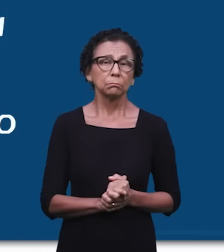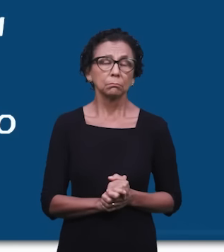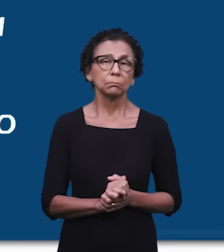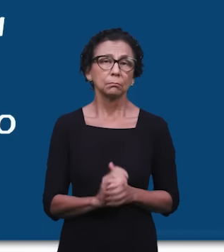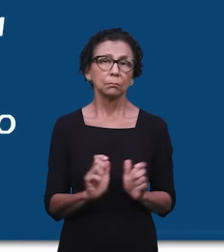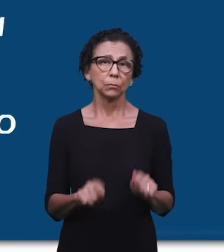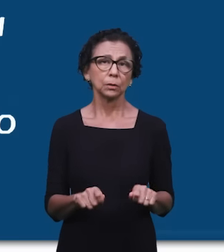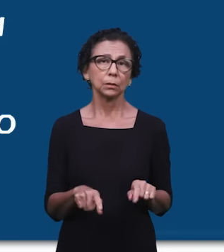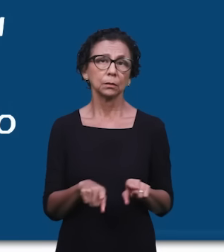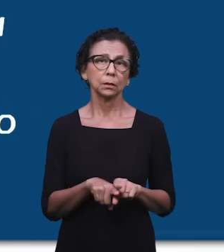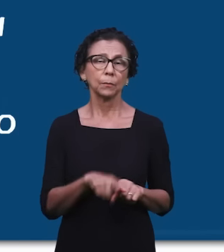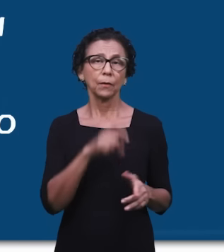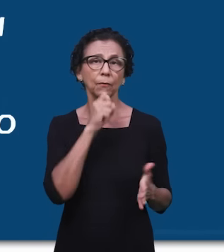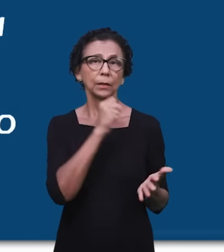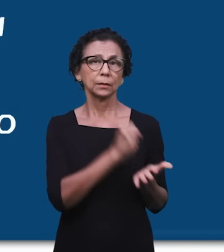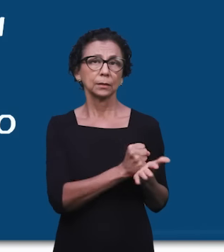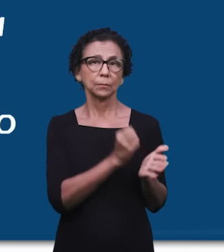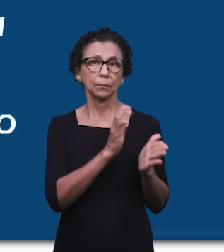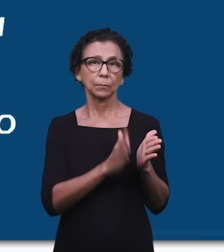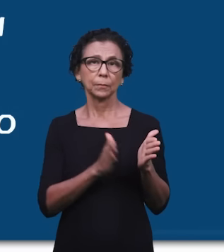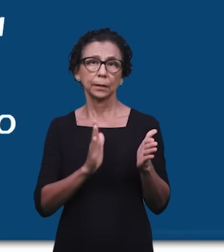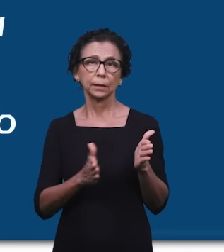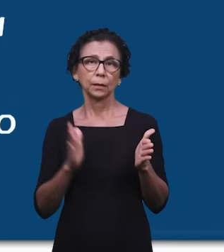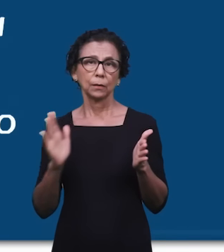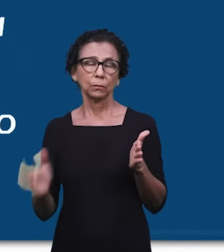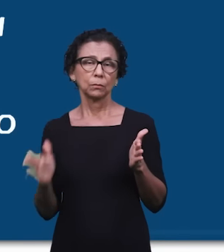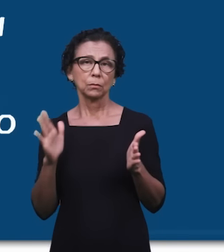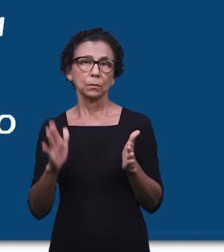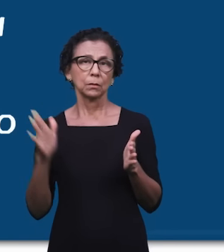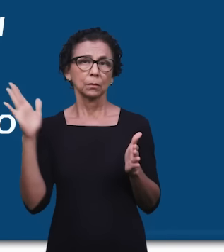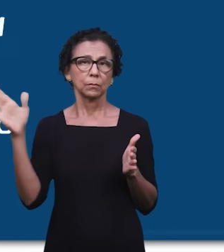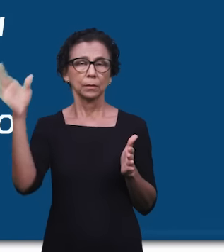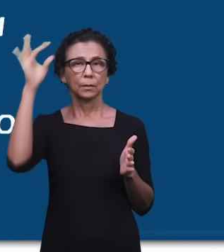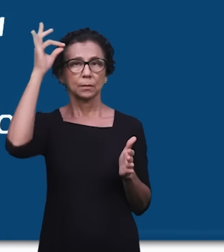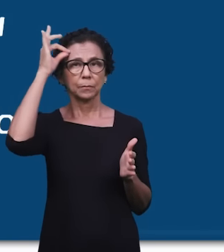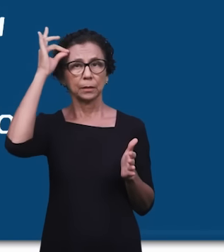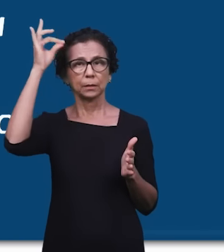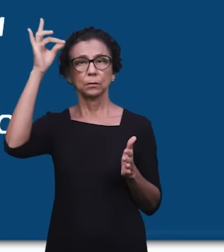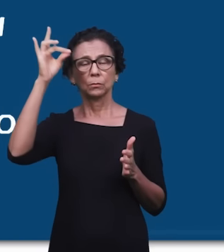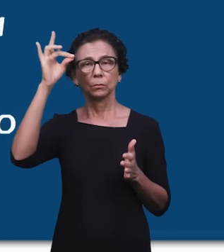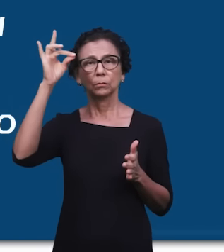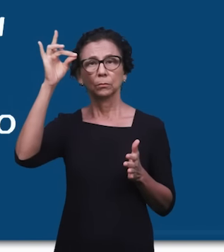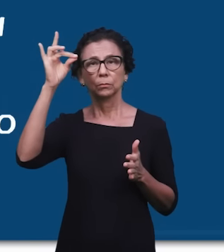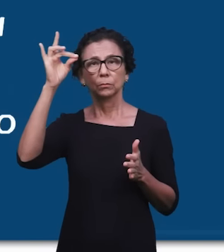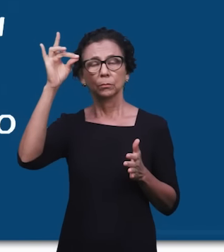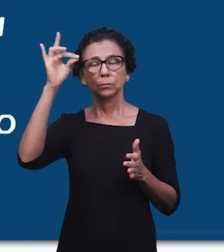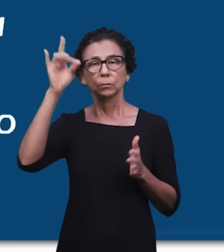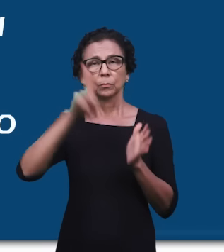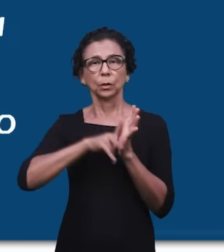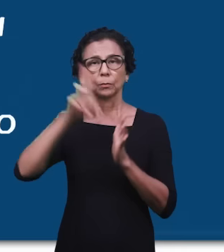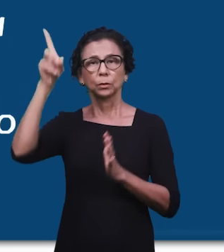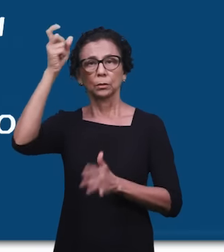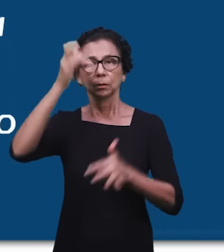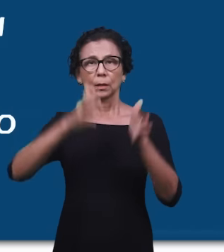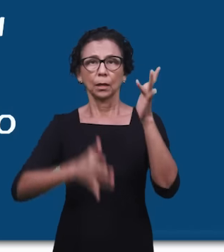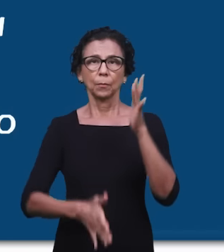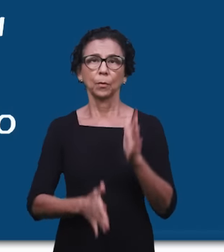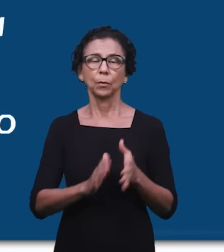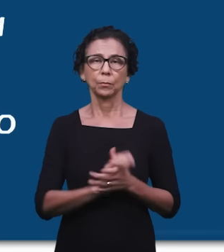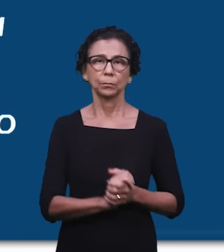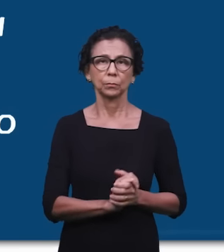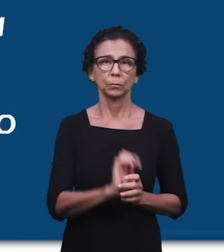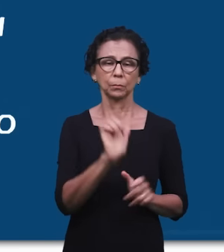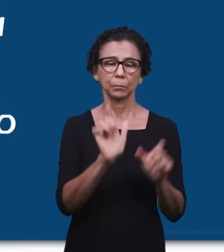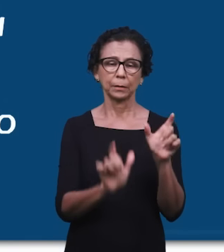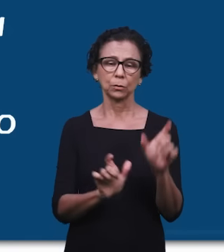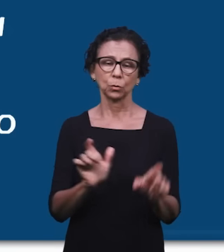no Velho Testamento, onde o Espírito de Deus foi dado sob medida. No ministério do Senhor Jesus, onde o